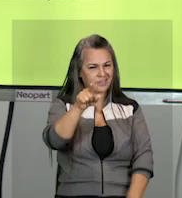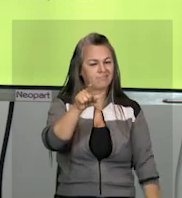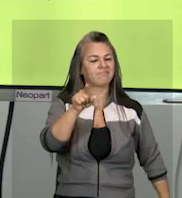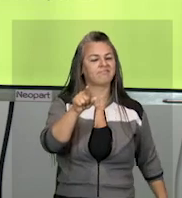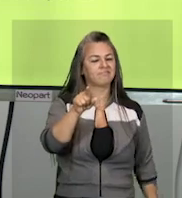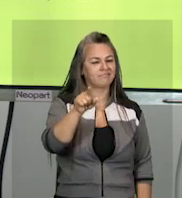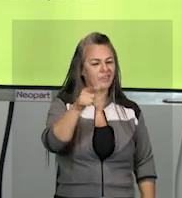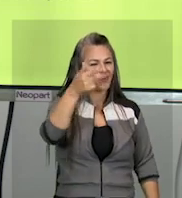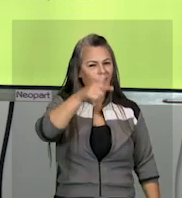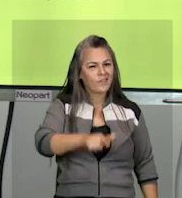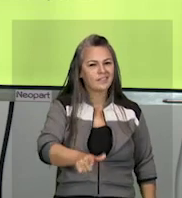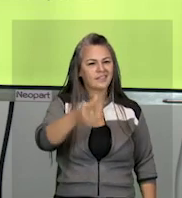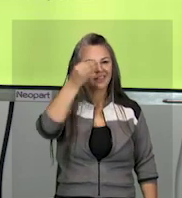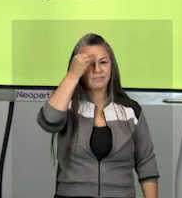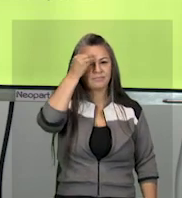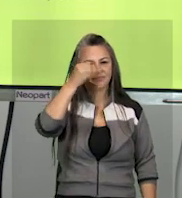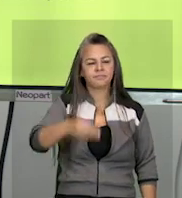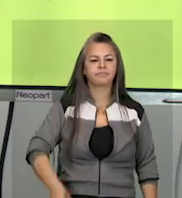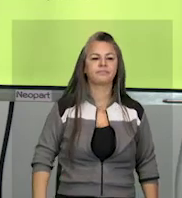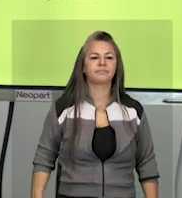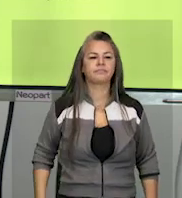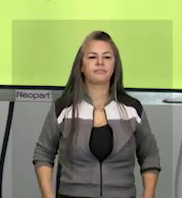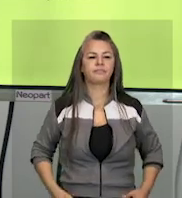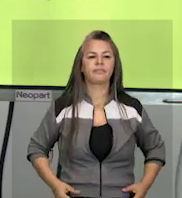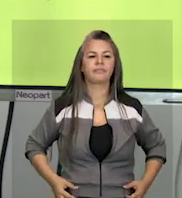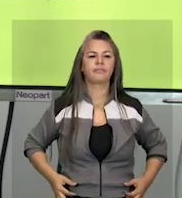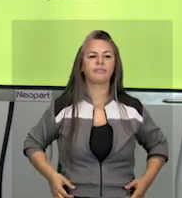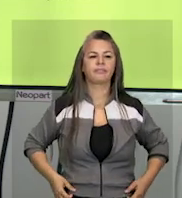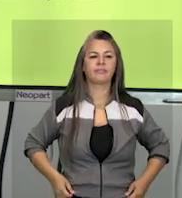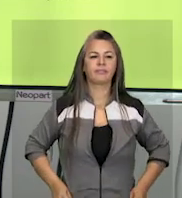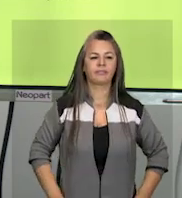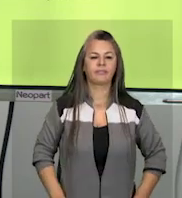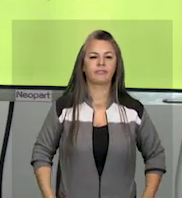valiosa, importante. Só um instantinho, por favor.